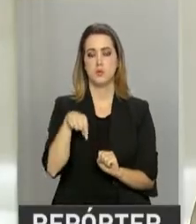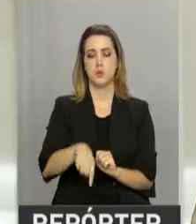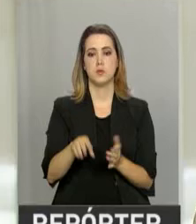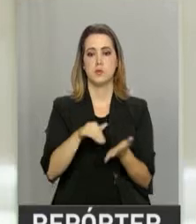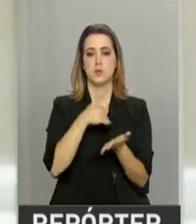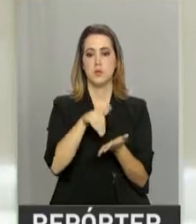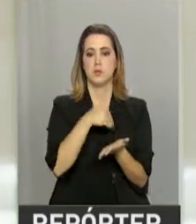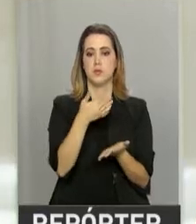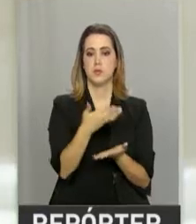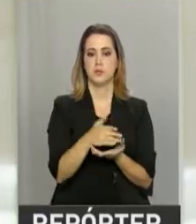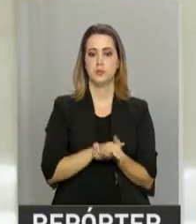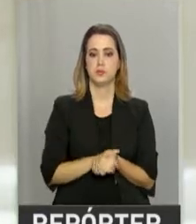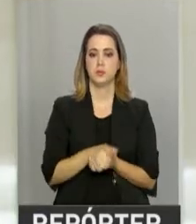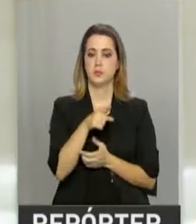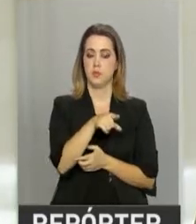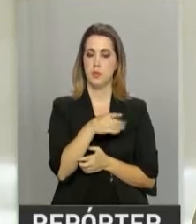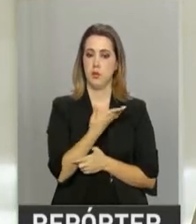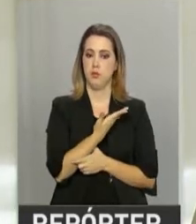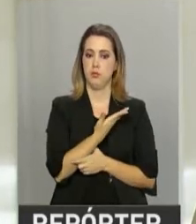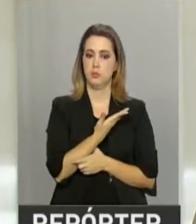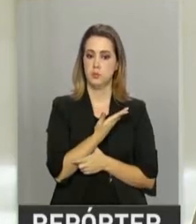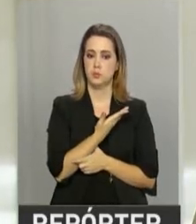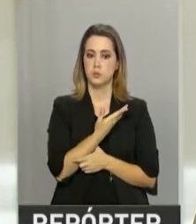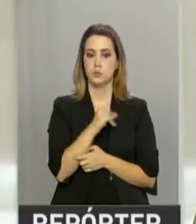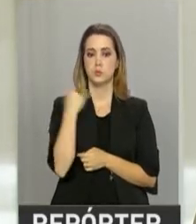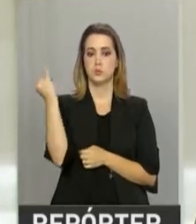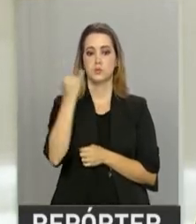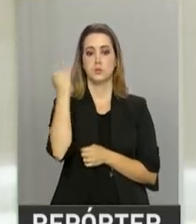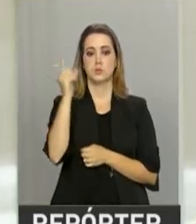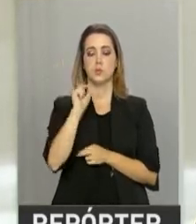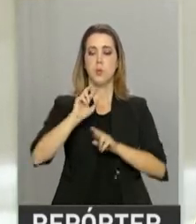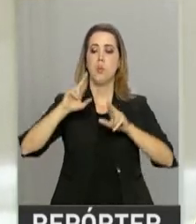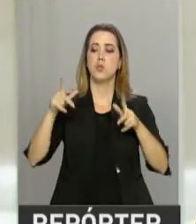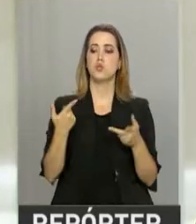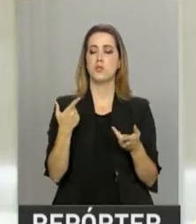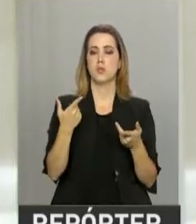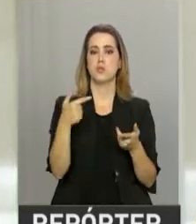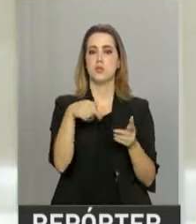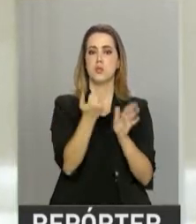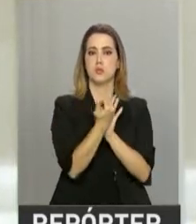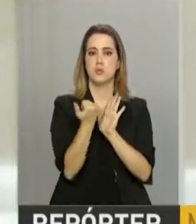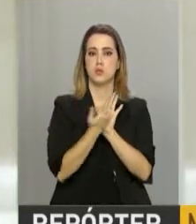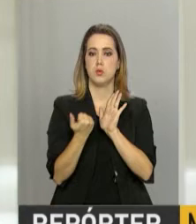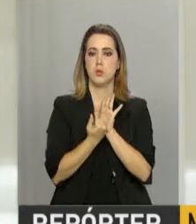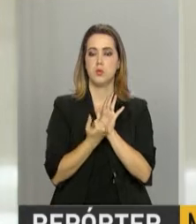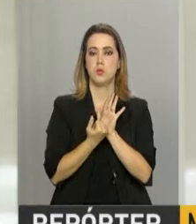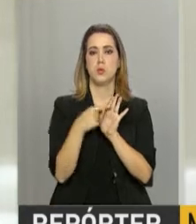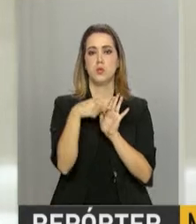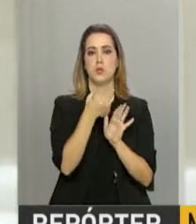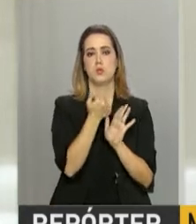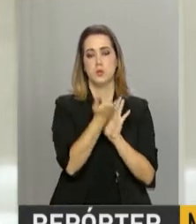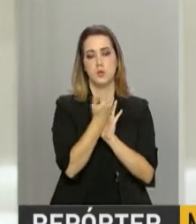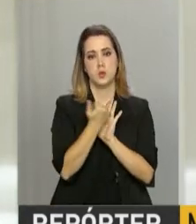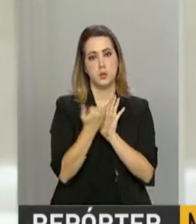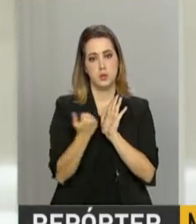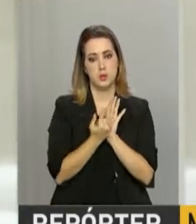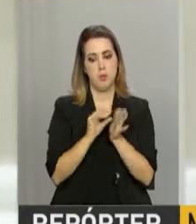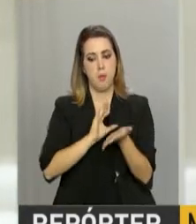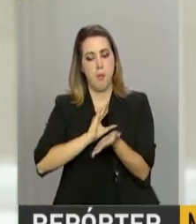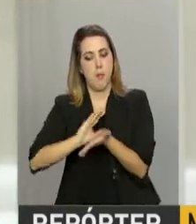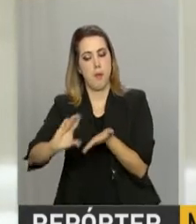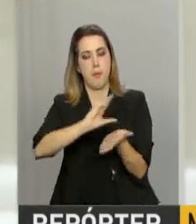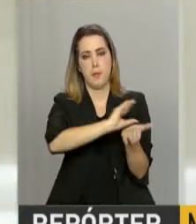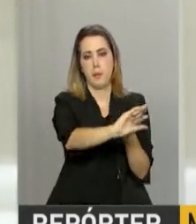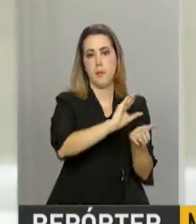Esse é o grande diferencial do programa Bolsa Atleta, a gente ter conseguido levar recurso do governo, né, um programa de governo diretamente